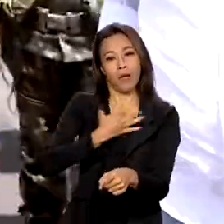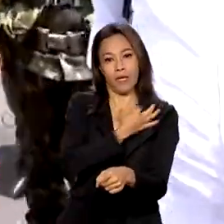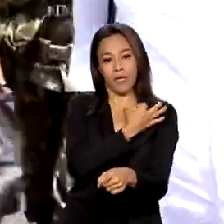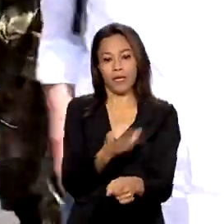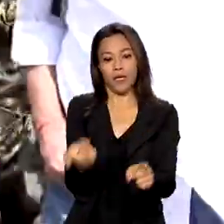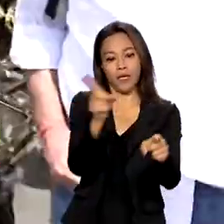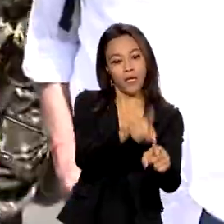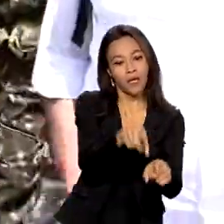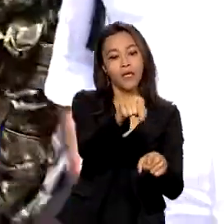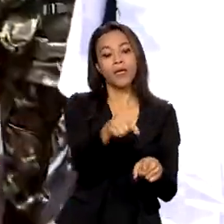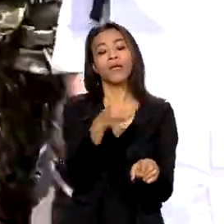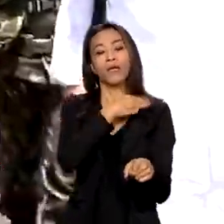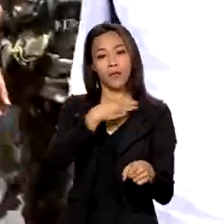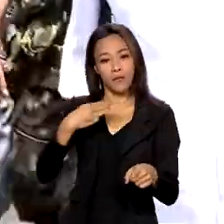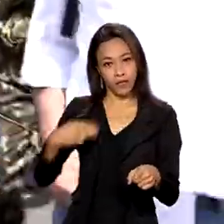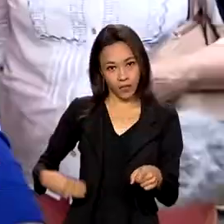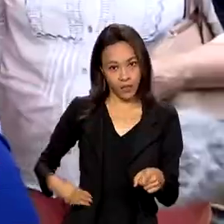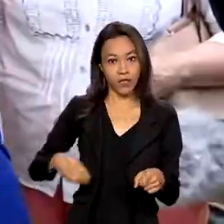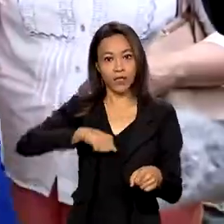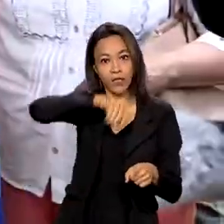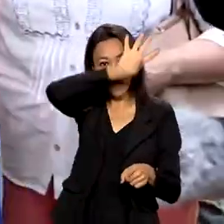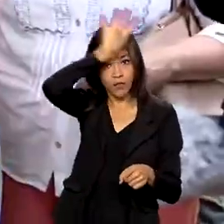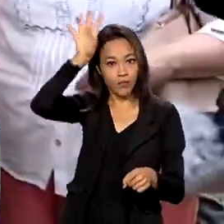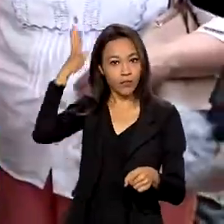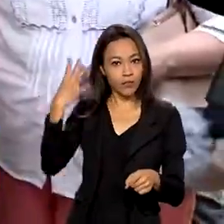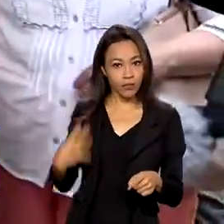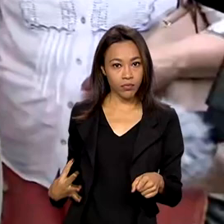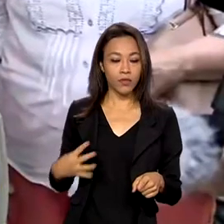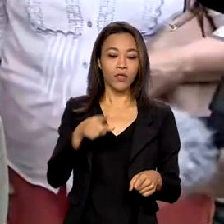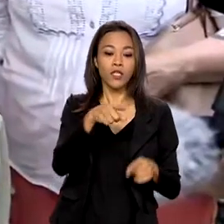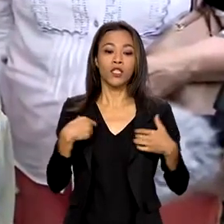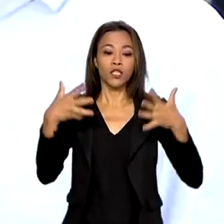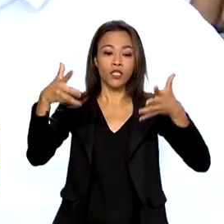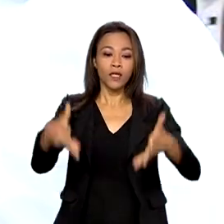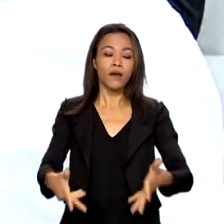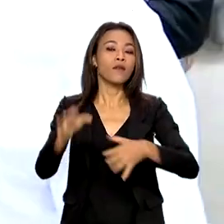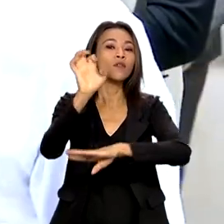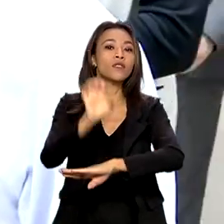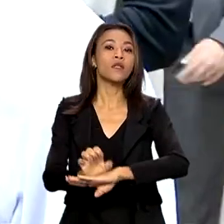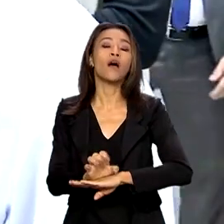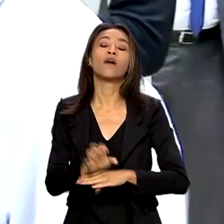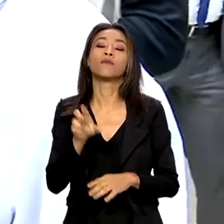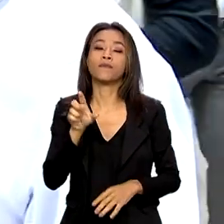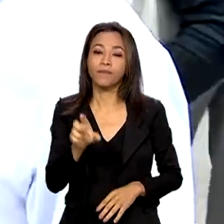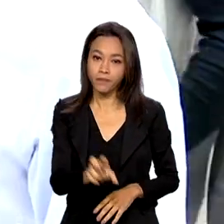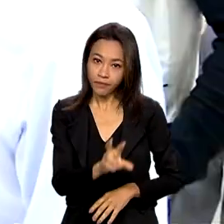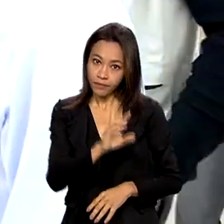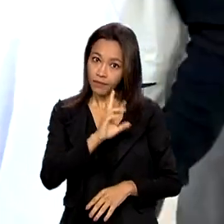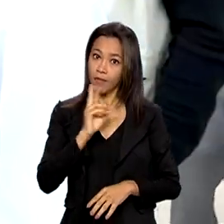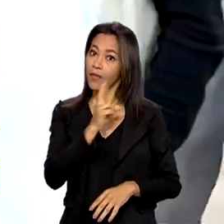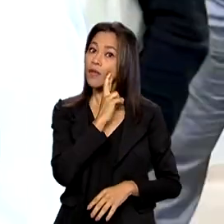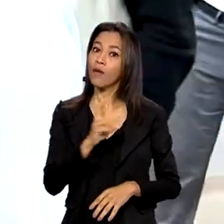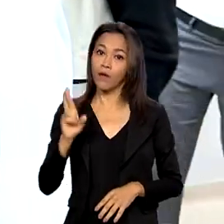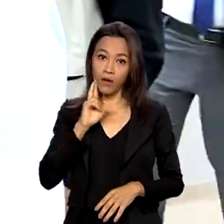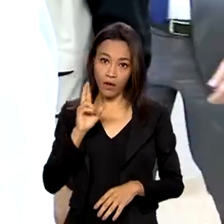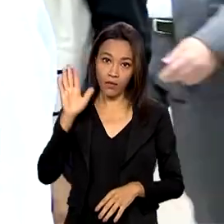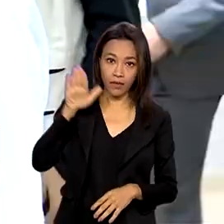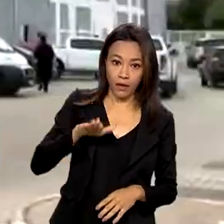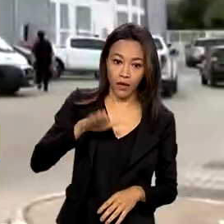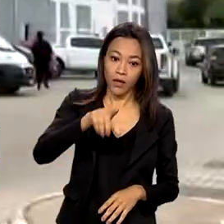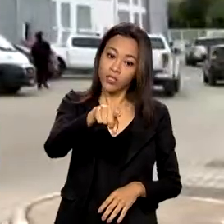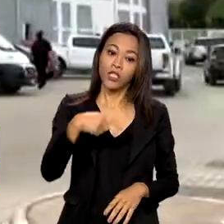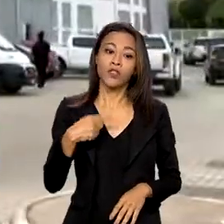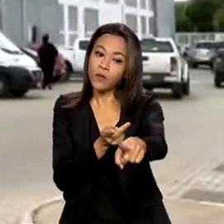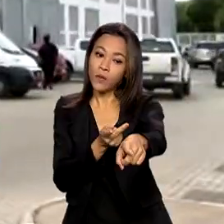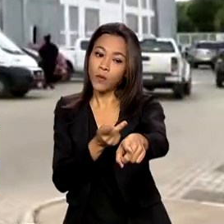povos indígenas, Sônia Guajajara, chegaram a Roraima no início da tarde. A ministra da Saúde visitou os indígenas internados